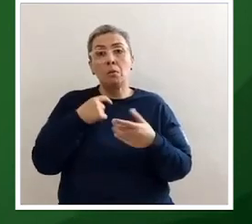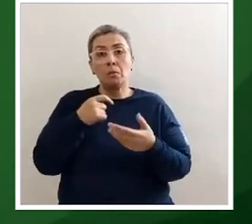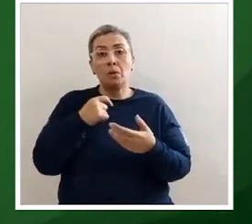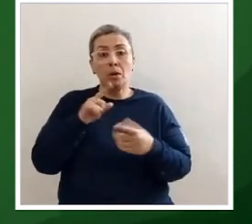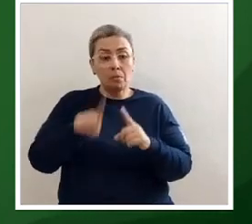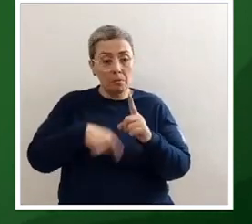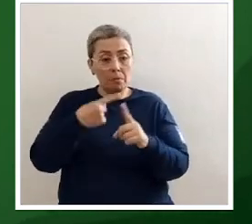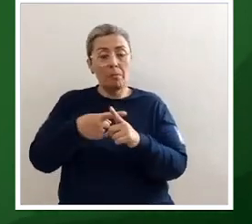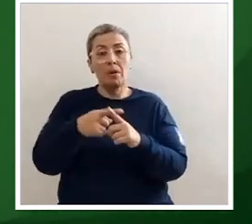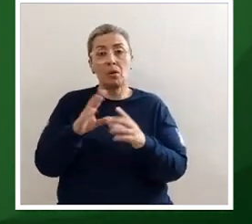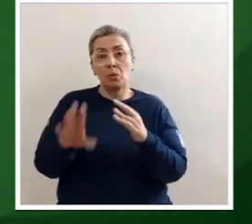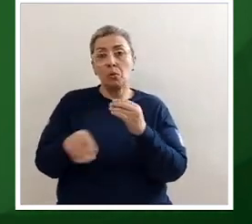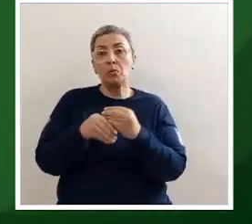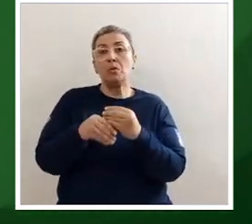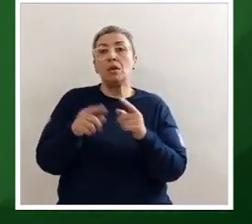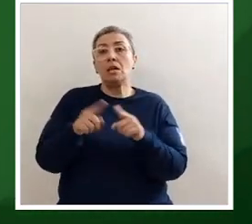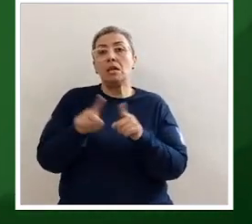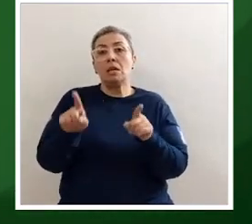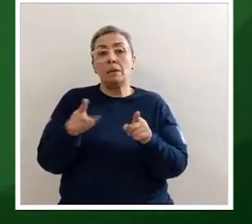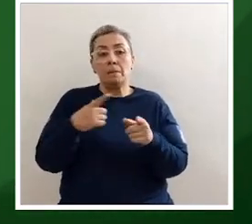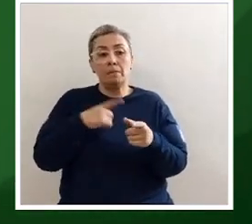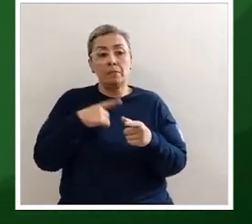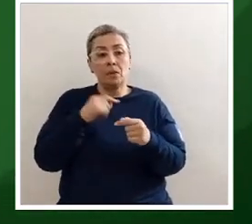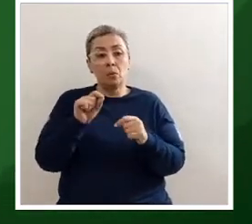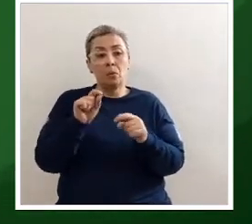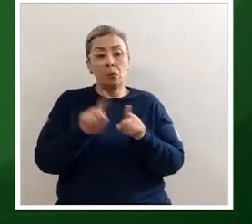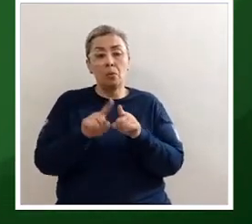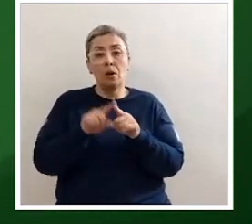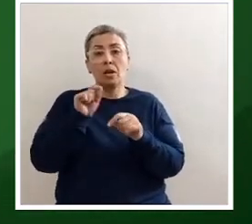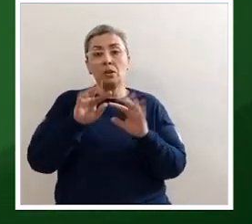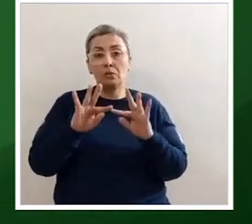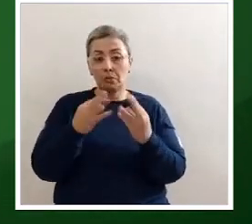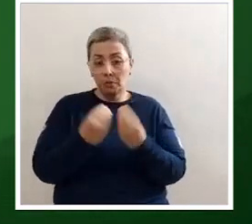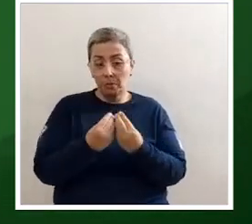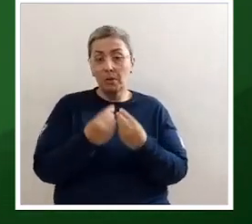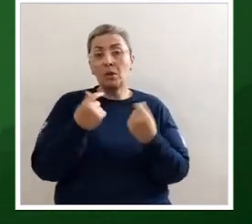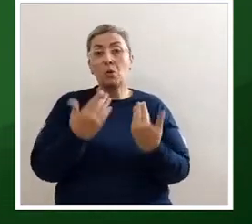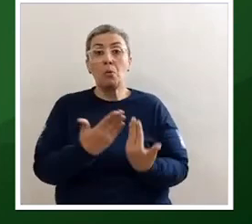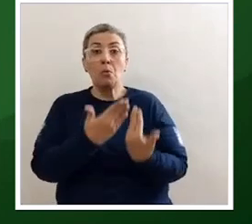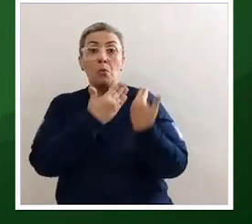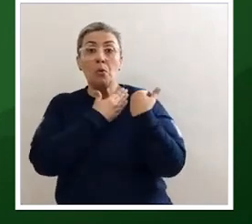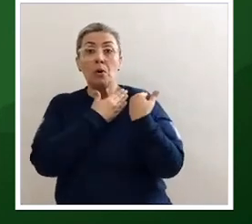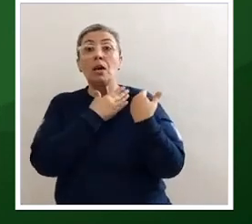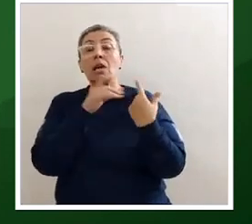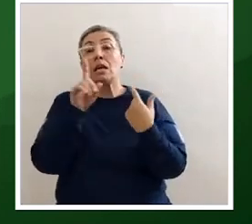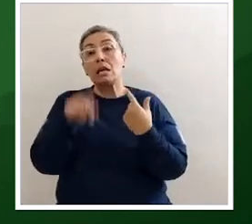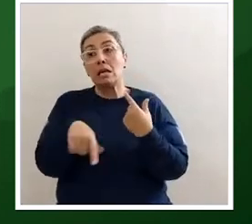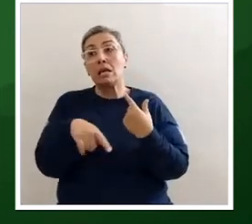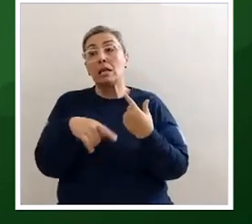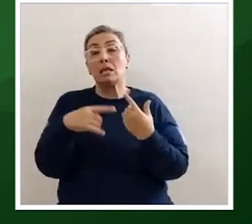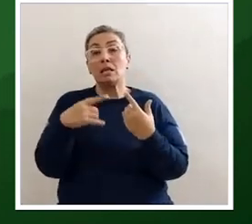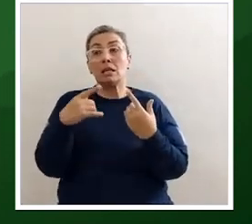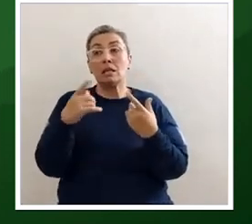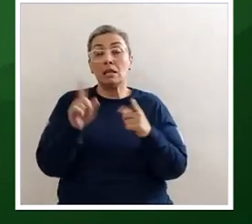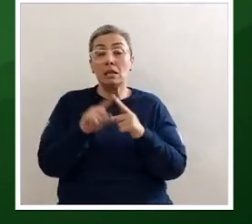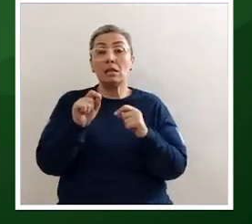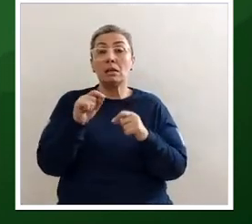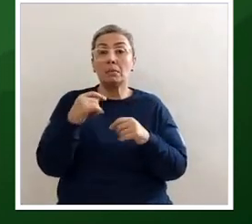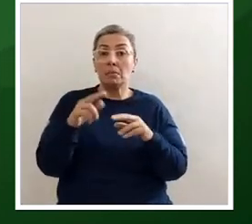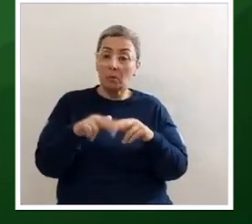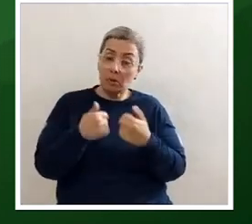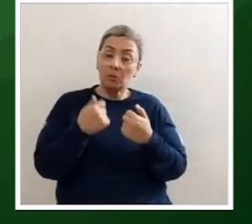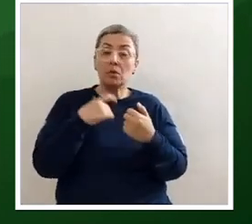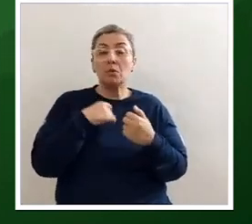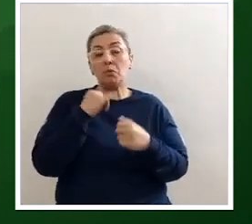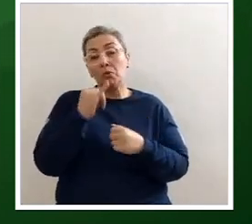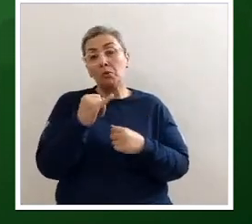somar E aí então em relação a família e a responsabilização é por isso que